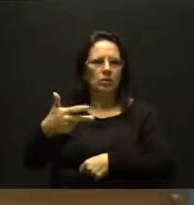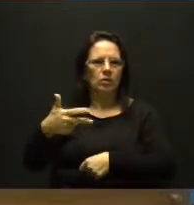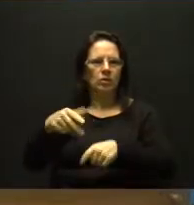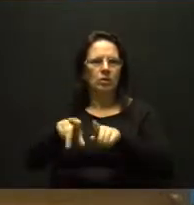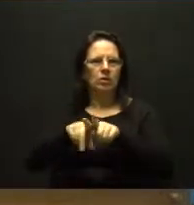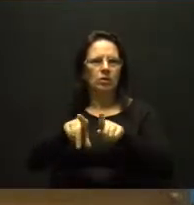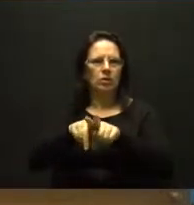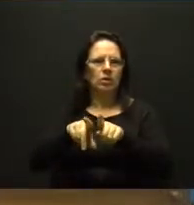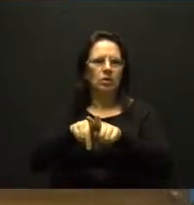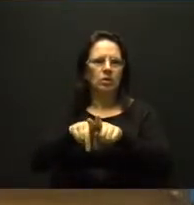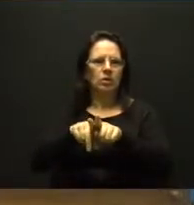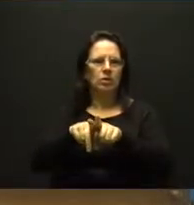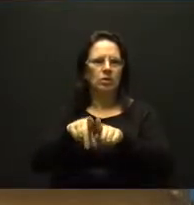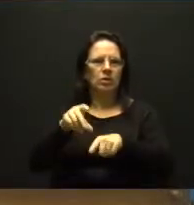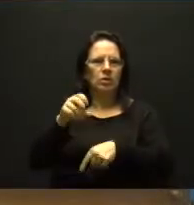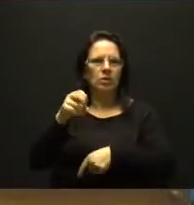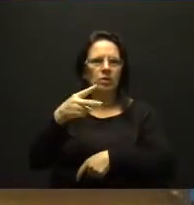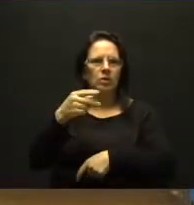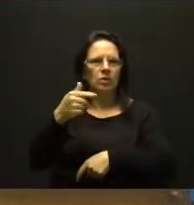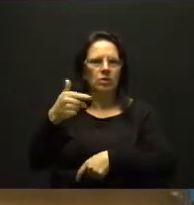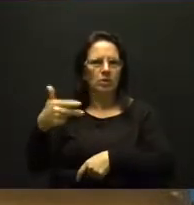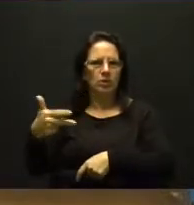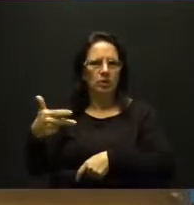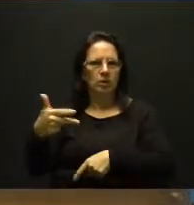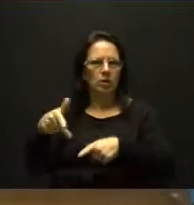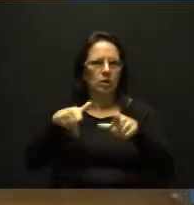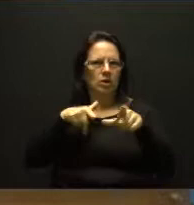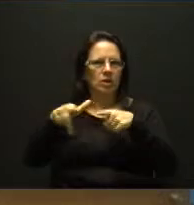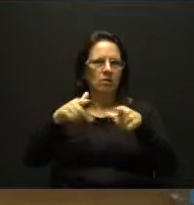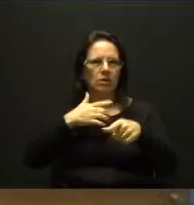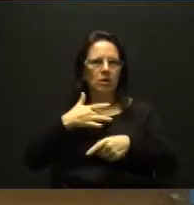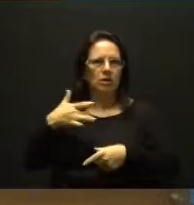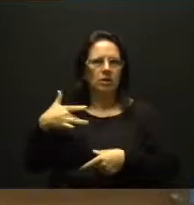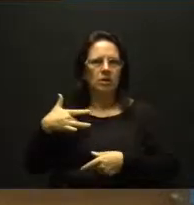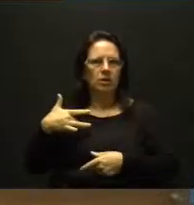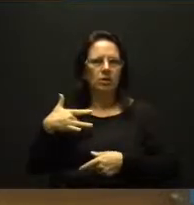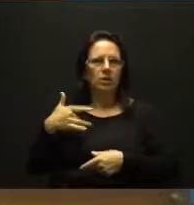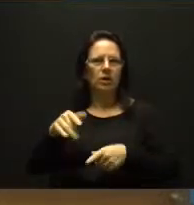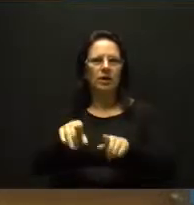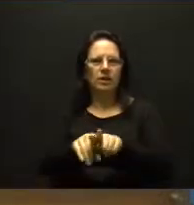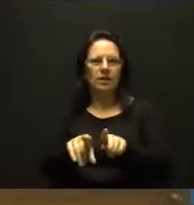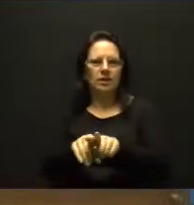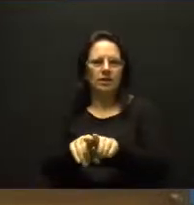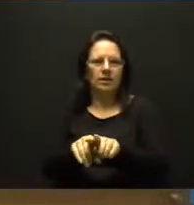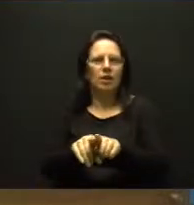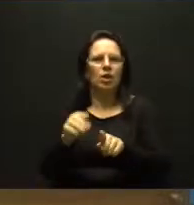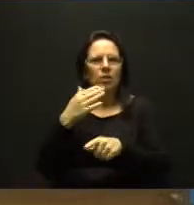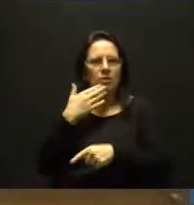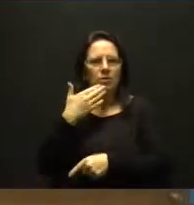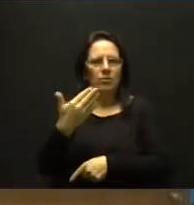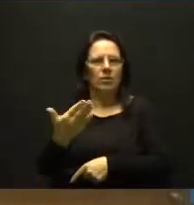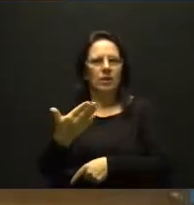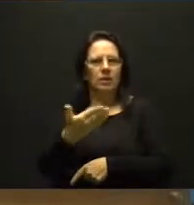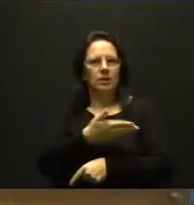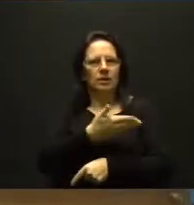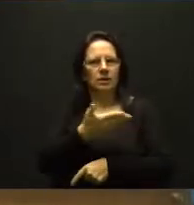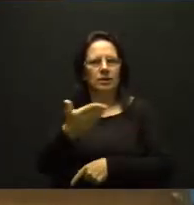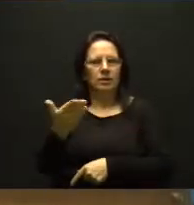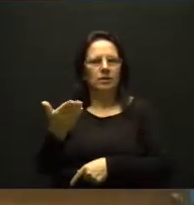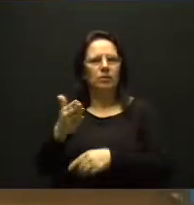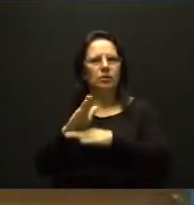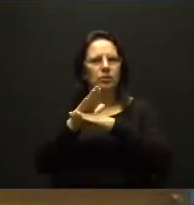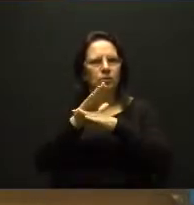cinco anos de efetivo serviço público de saúde então eu peço mais uma vez que vossa excelência nas